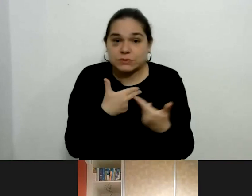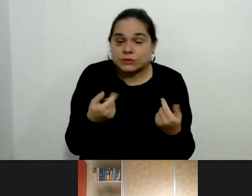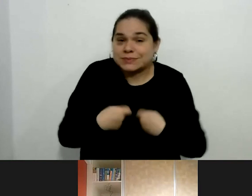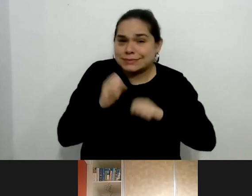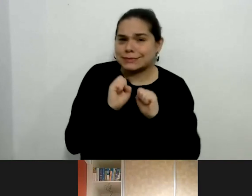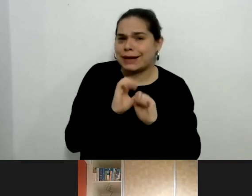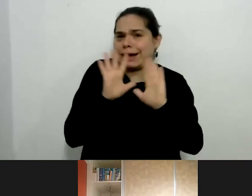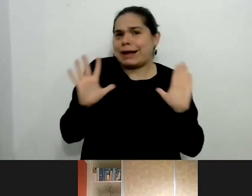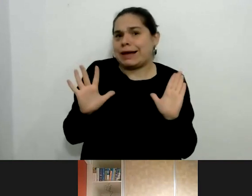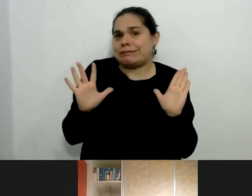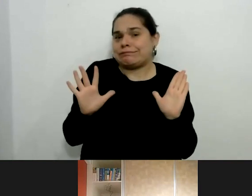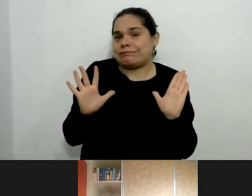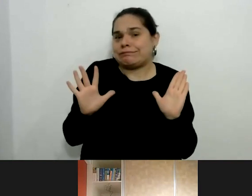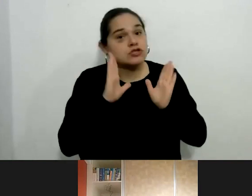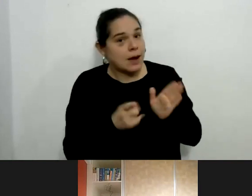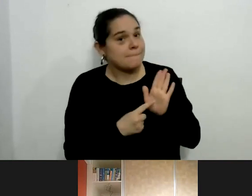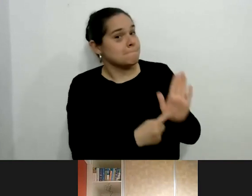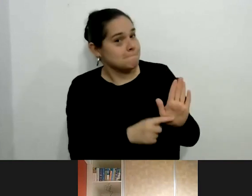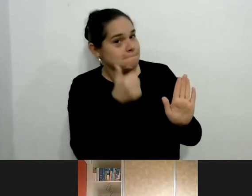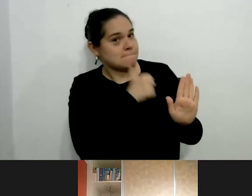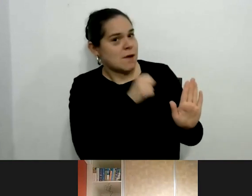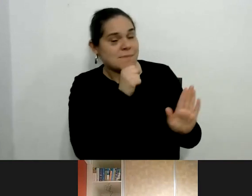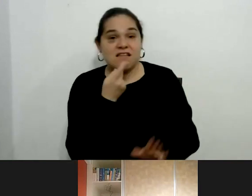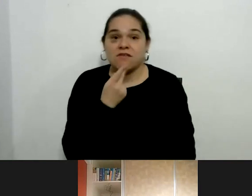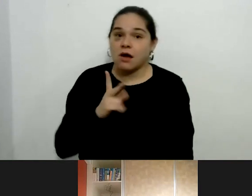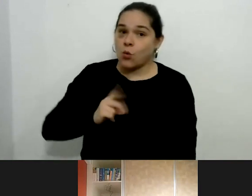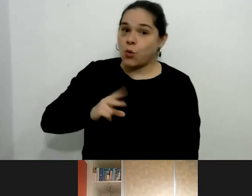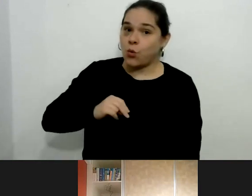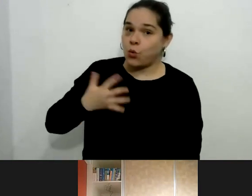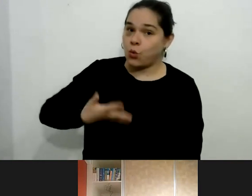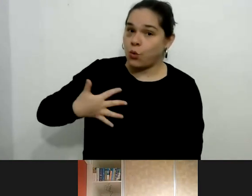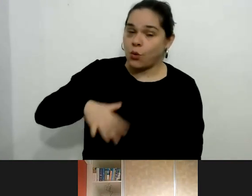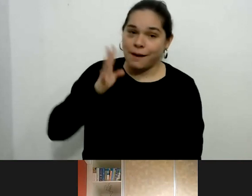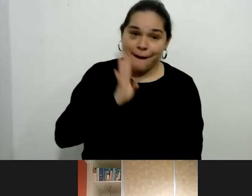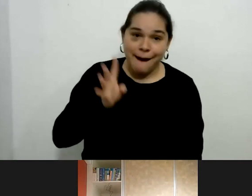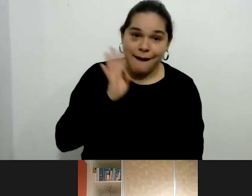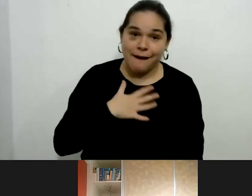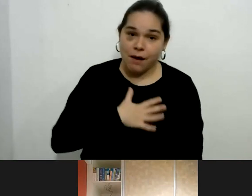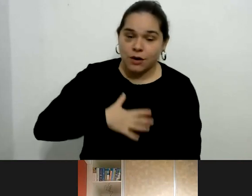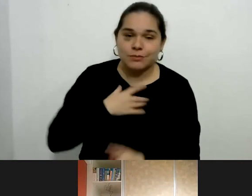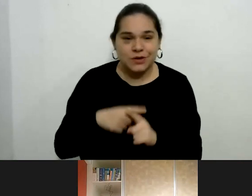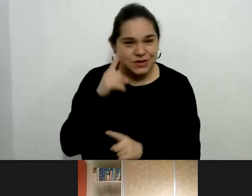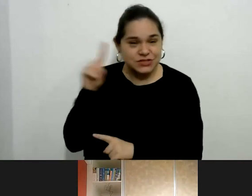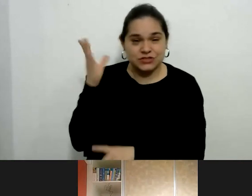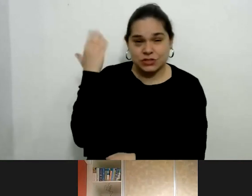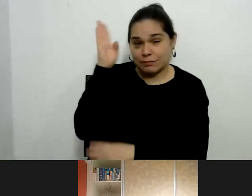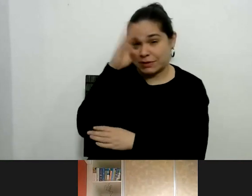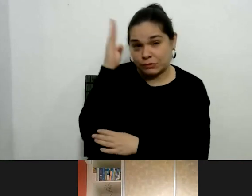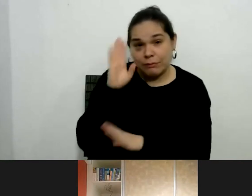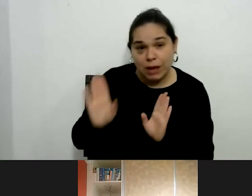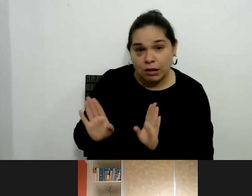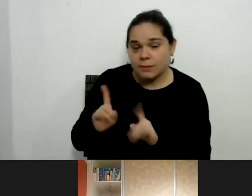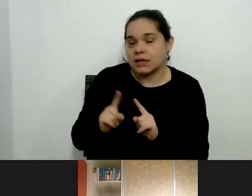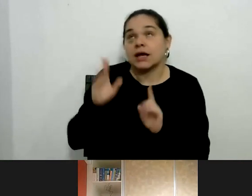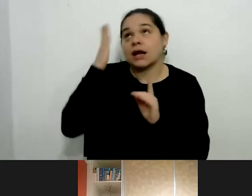até apresentei isso para minha mãe e ela falou, nossa, seria uma boa, que outro dia ela passou mal lá, mas graças a Deus não foi nada tão